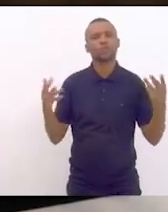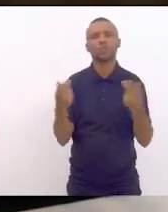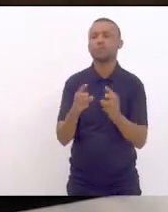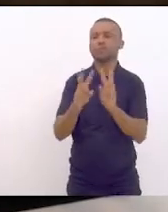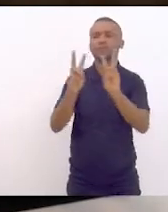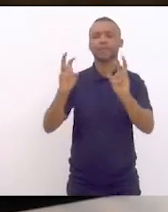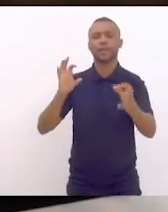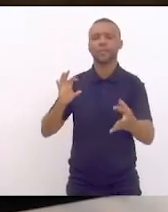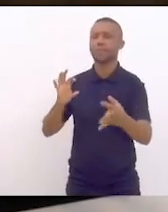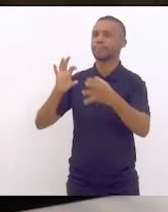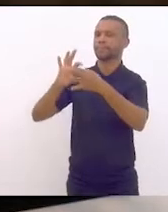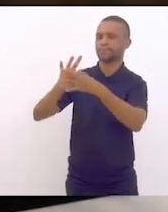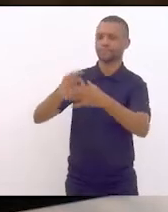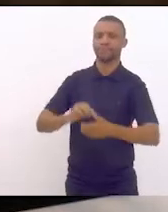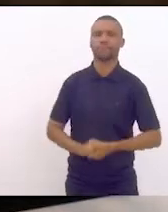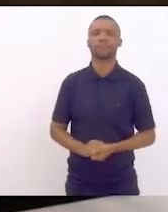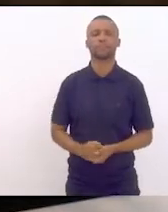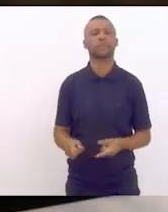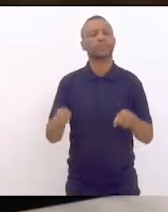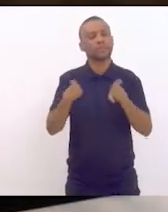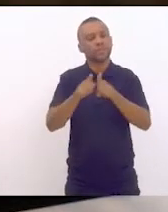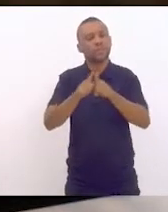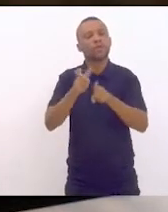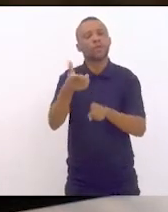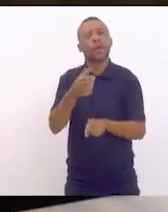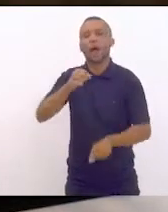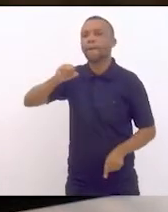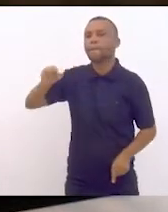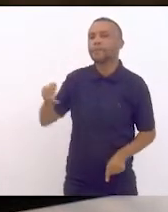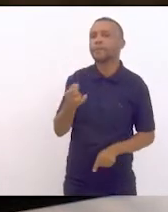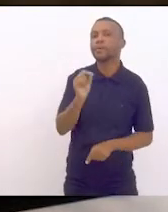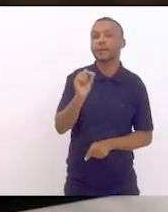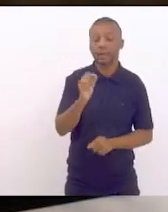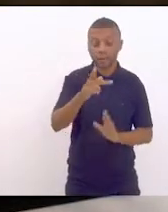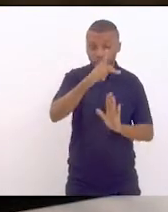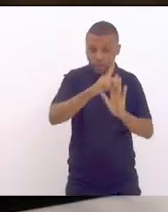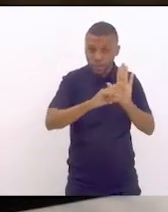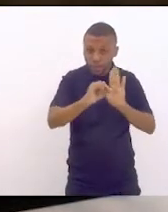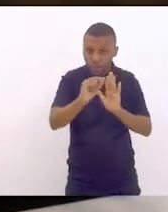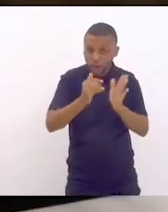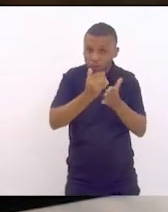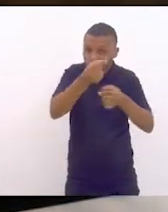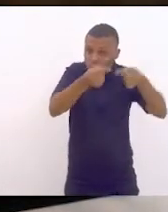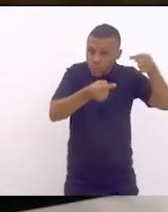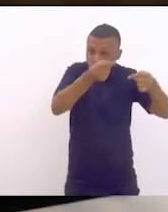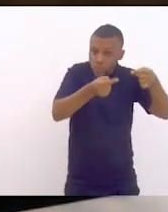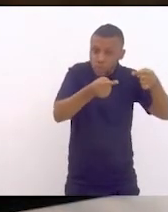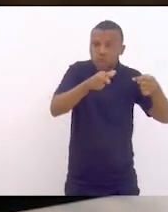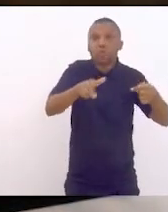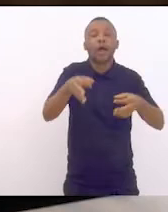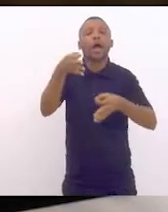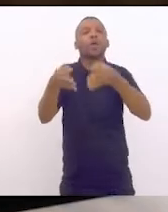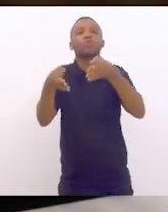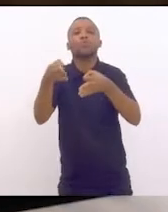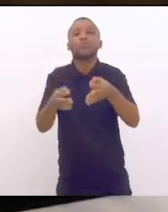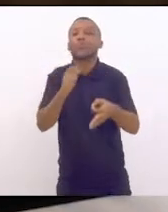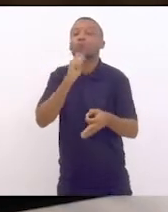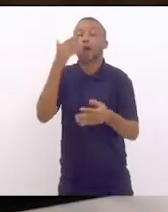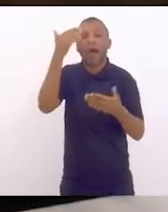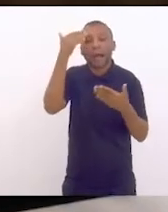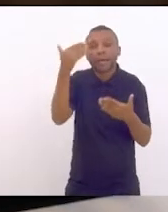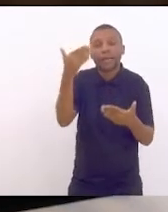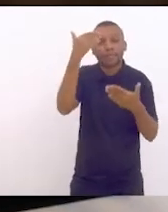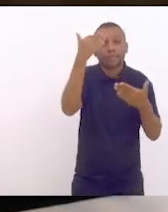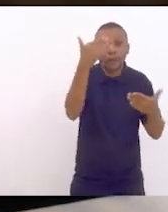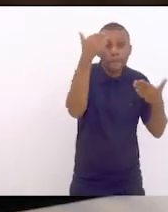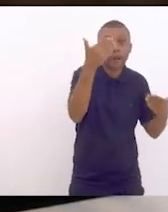de antemão, não seria justo esse projeto via pauta sem também fazer um agradecimento aos